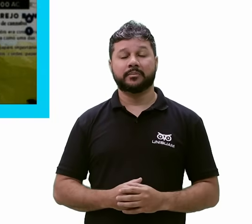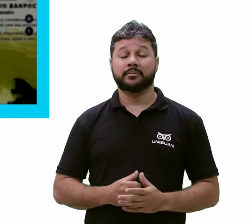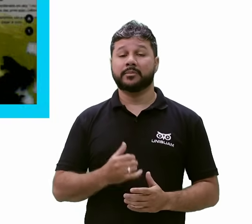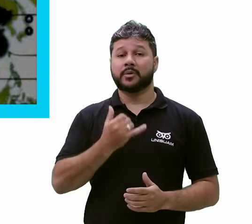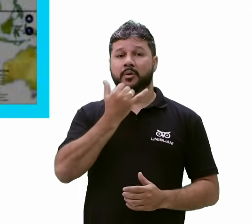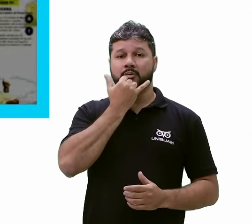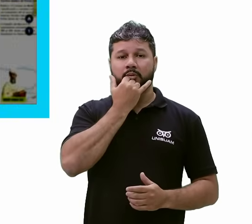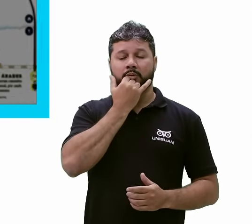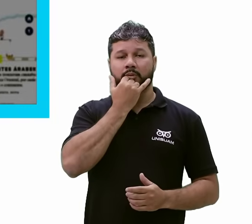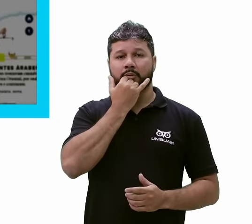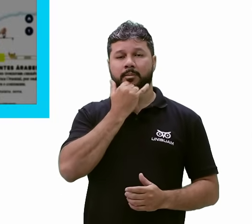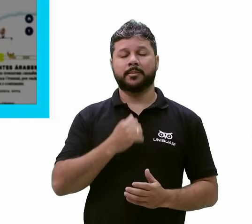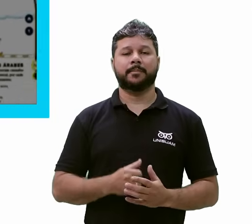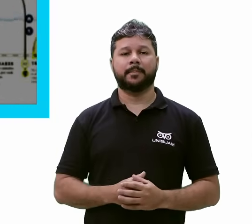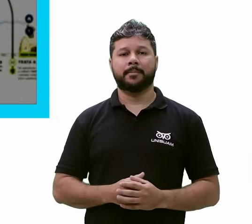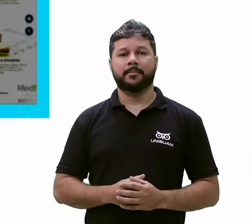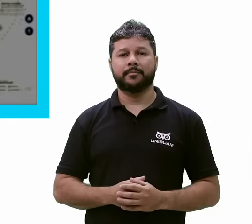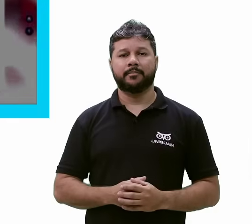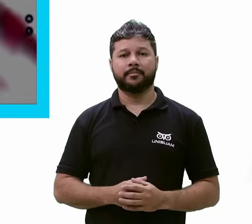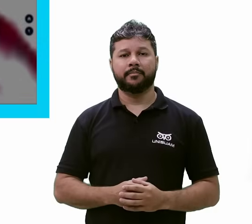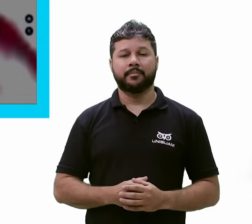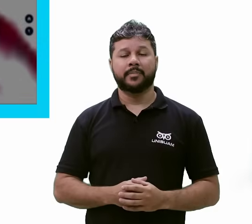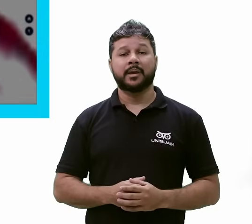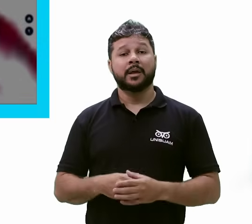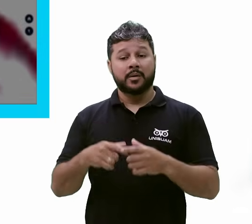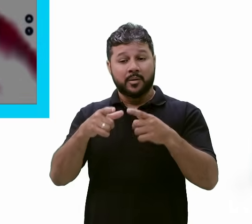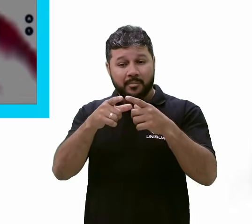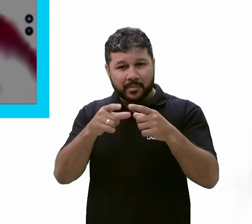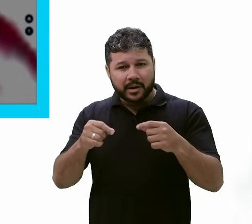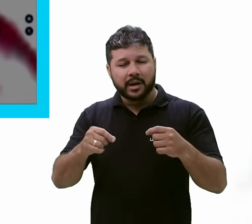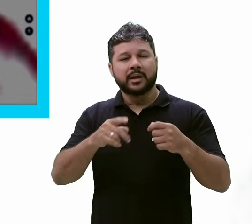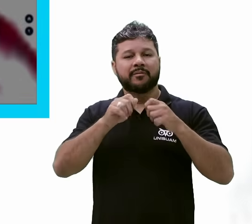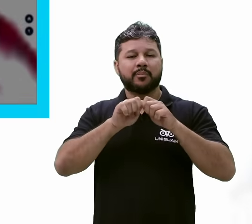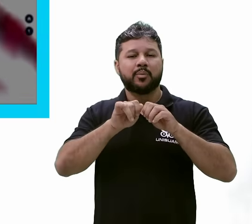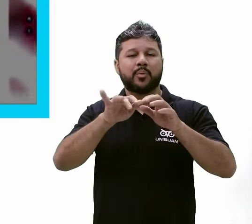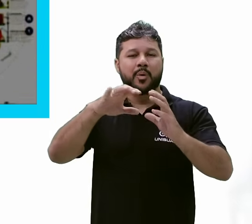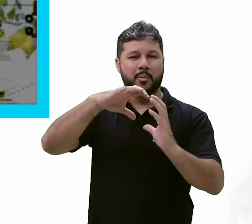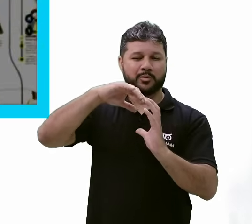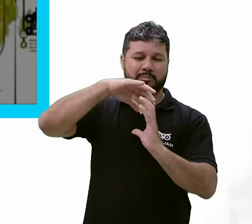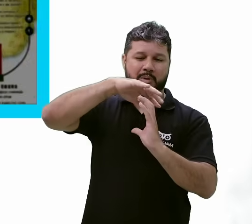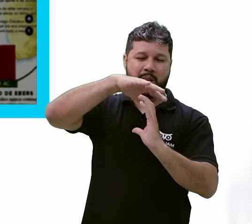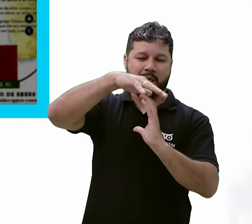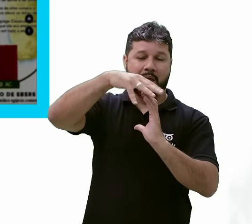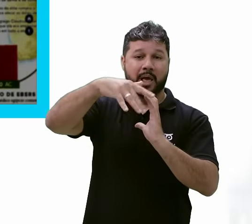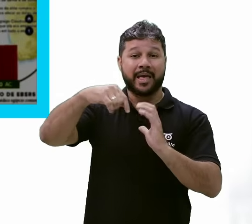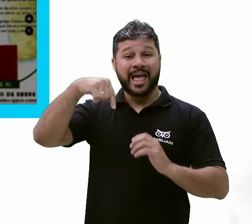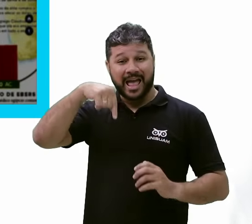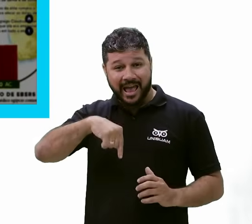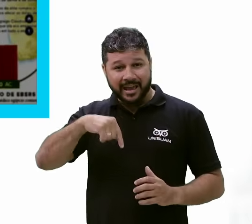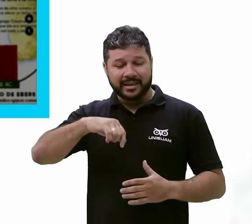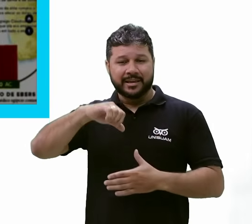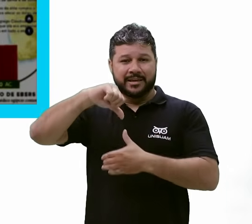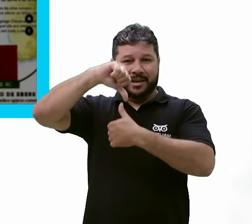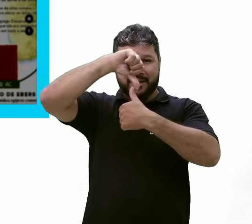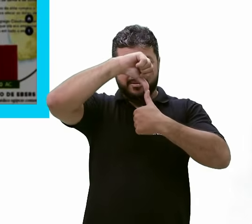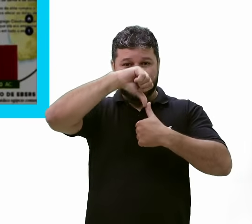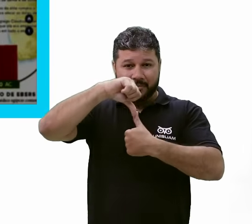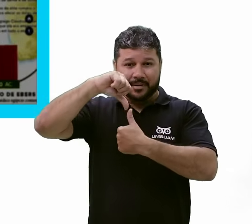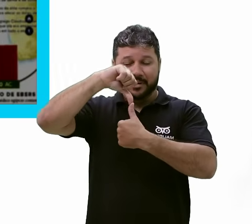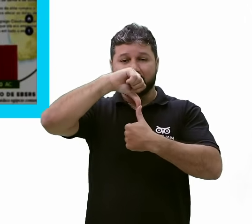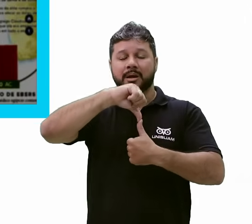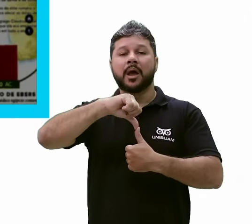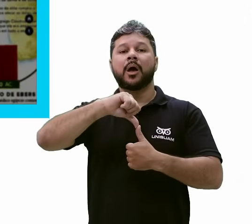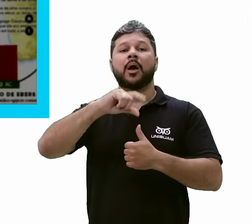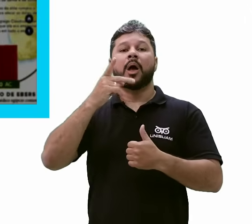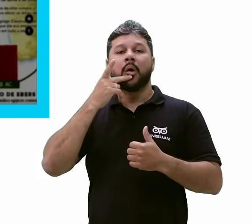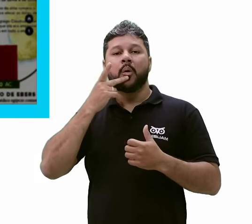Ai, desculpa. E essa planta ela vai caminhando pelo mundo, mas aqui nas Américas, acredita que ela